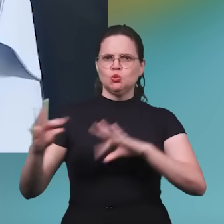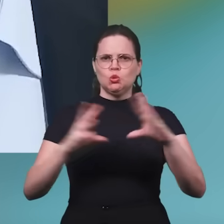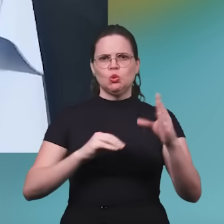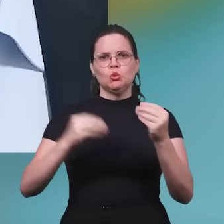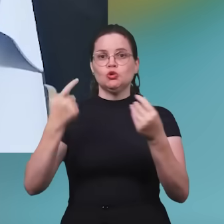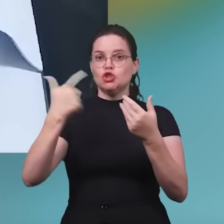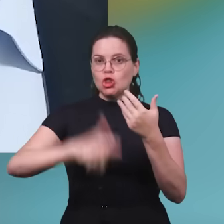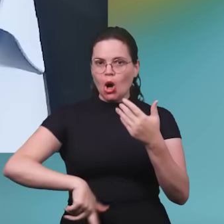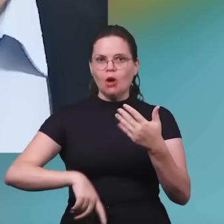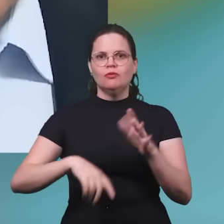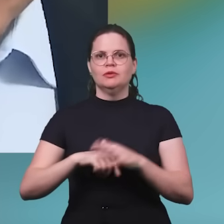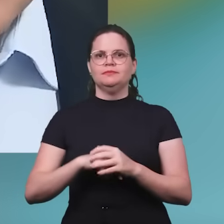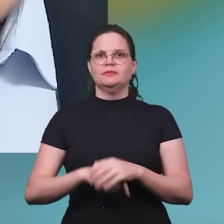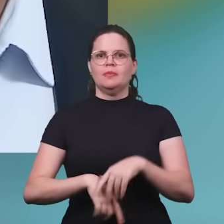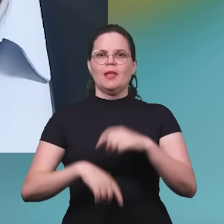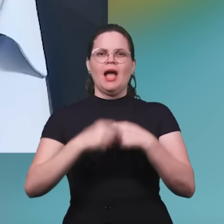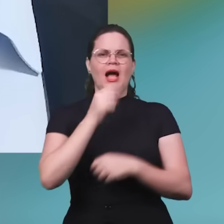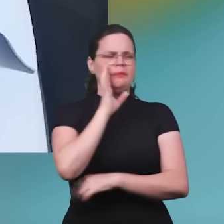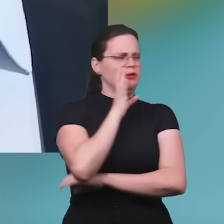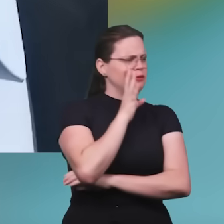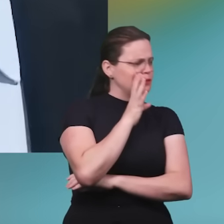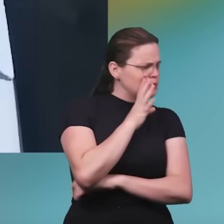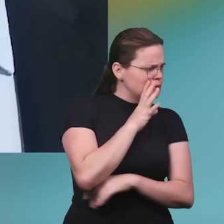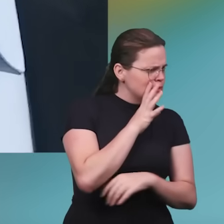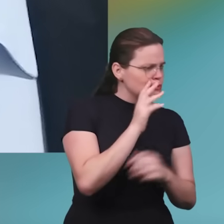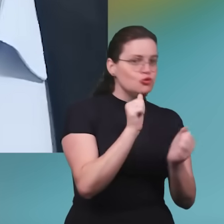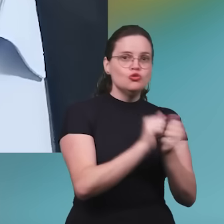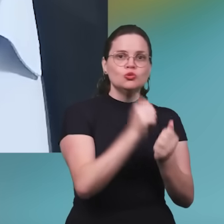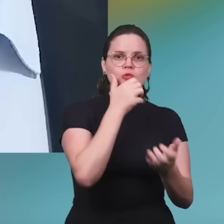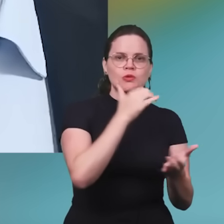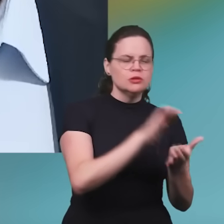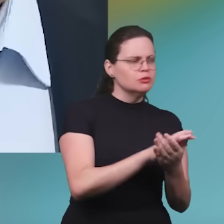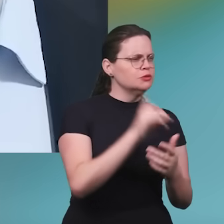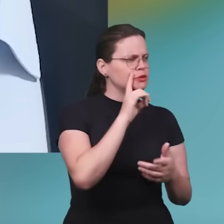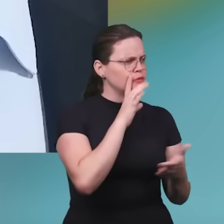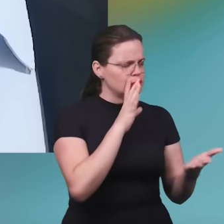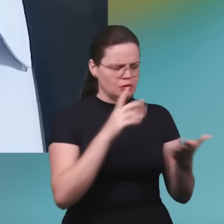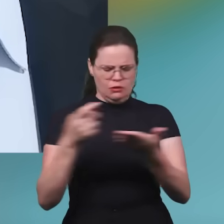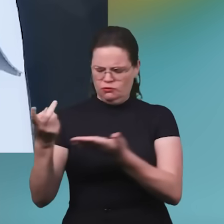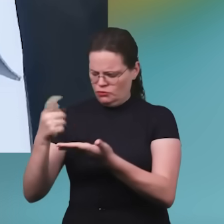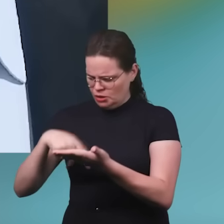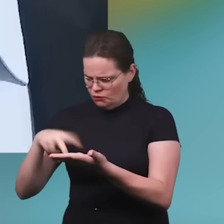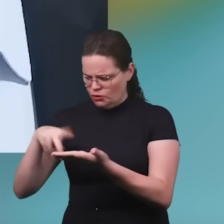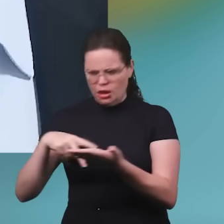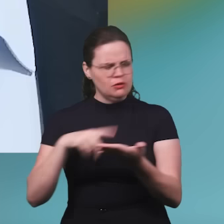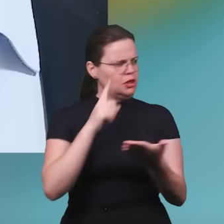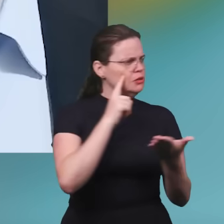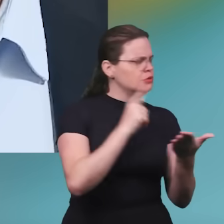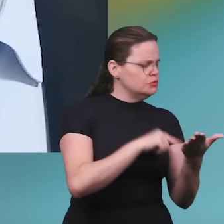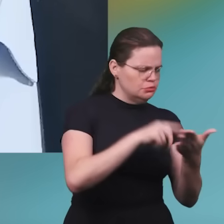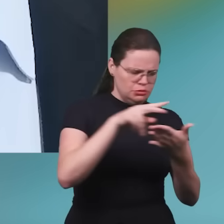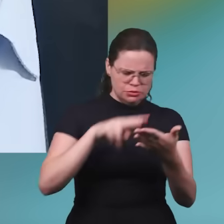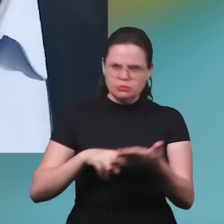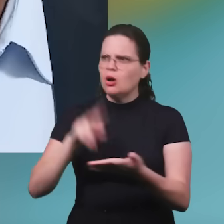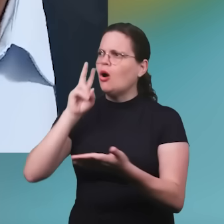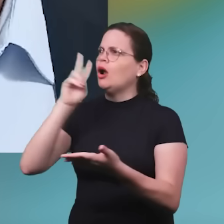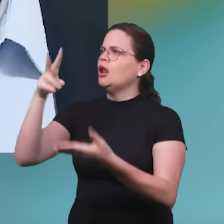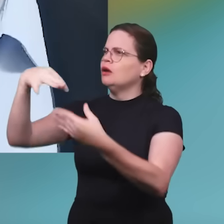tudo, e cochichava com o marido dela, e voltava, e olhavam, e voltavam de novo, e voltavam para o